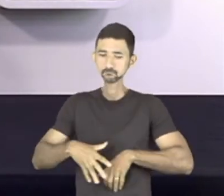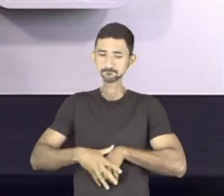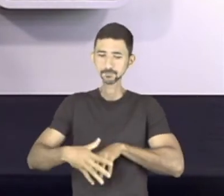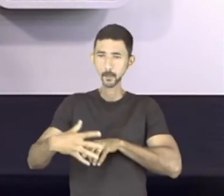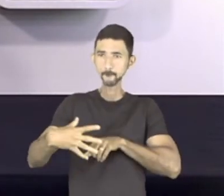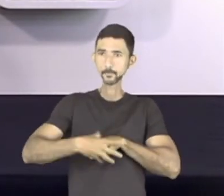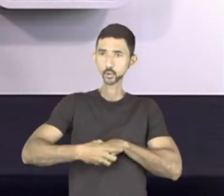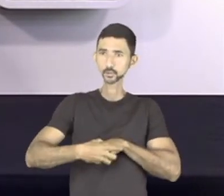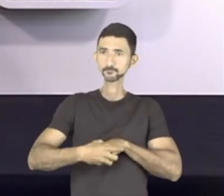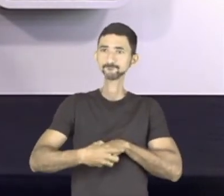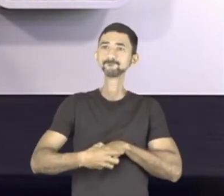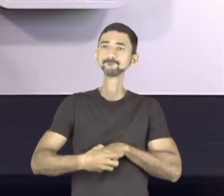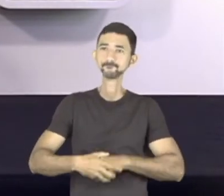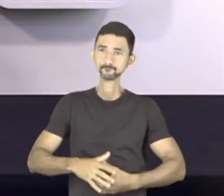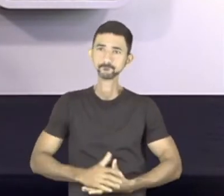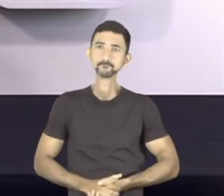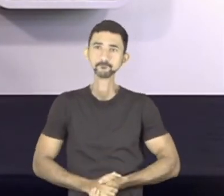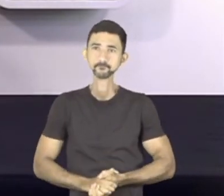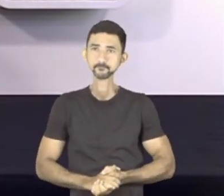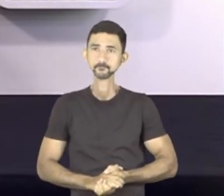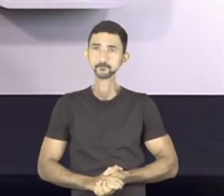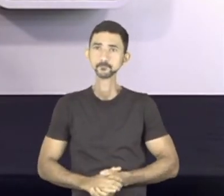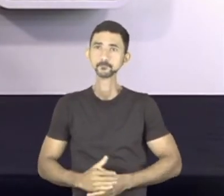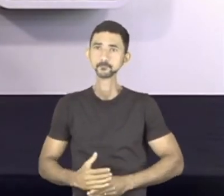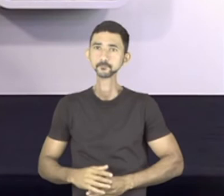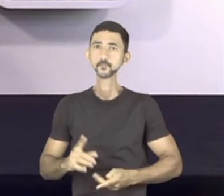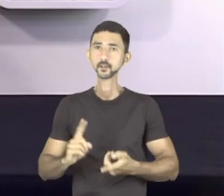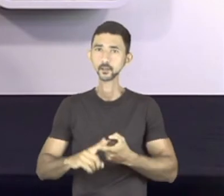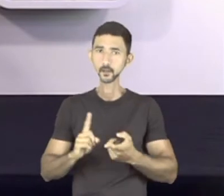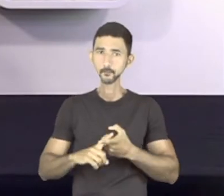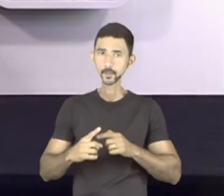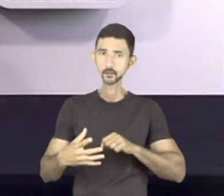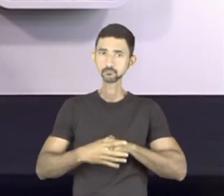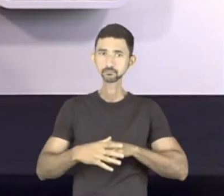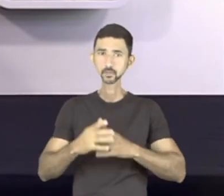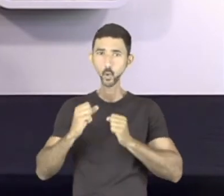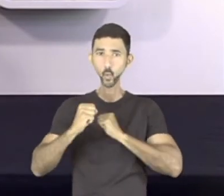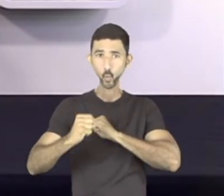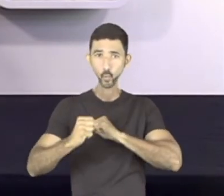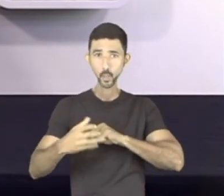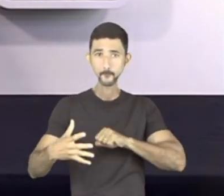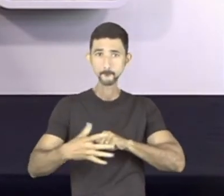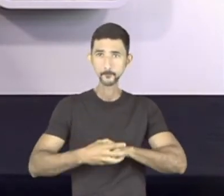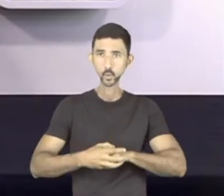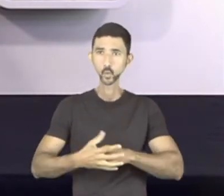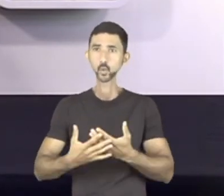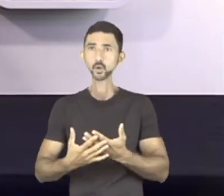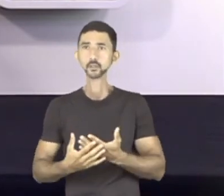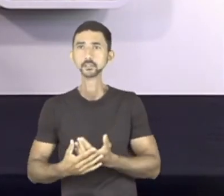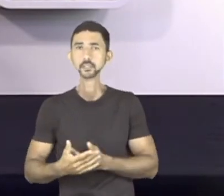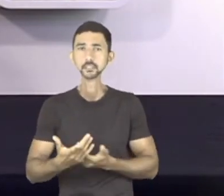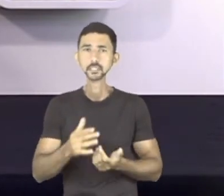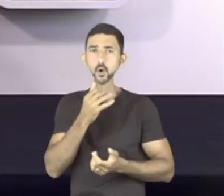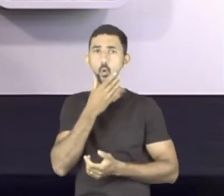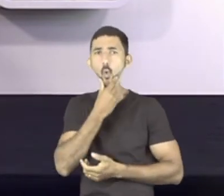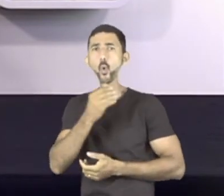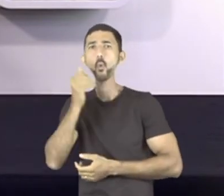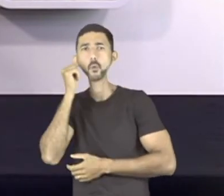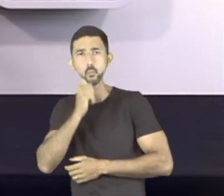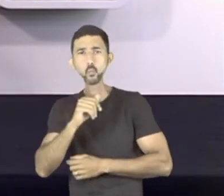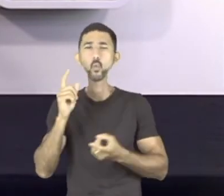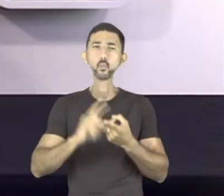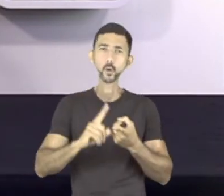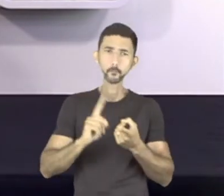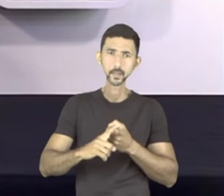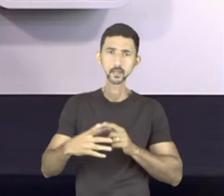baixo, né? Uma roupa íntima. Então, os lutadores utilizam para proteger, né, as suas partes